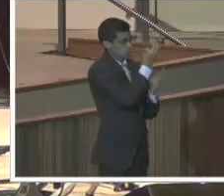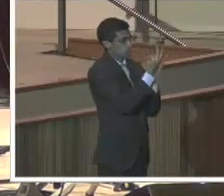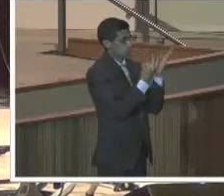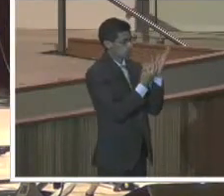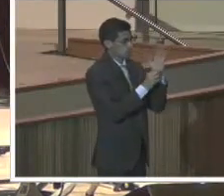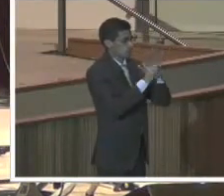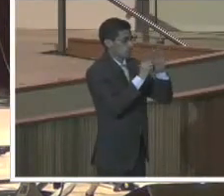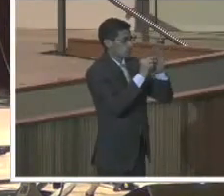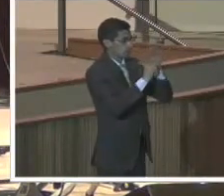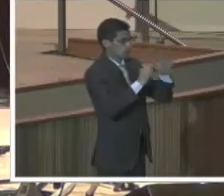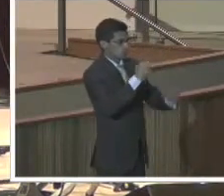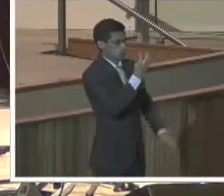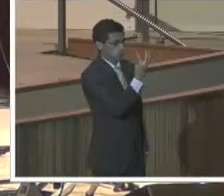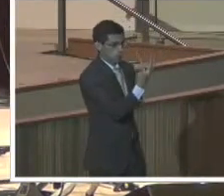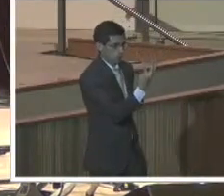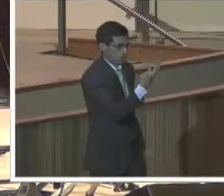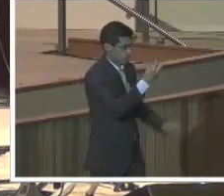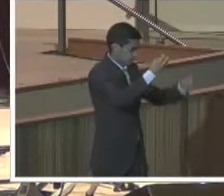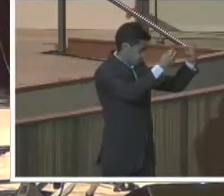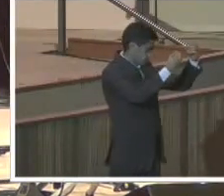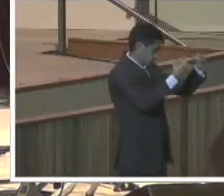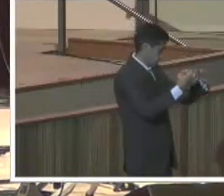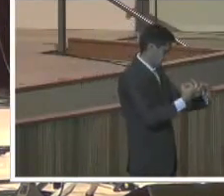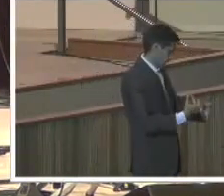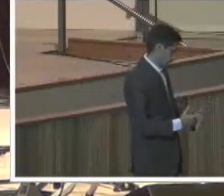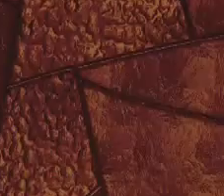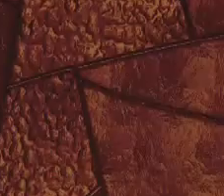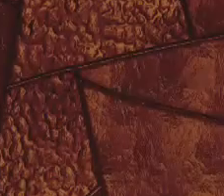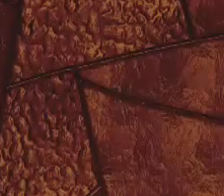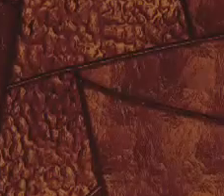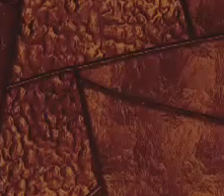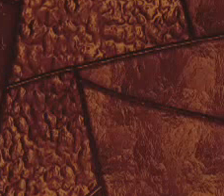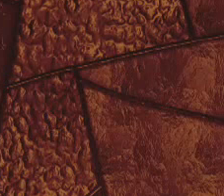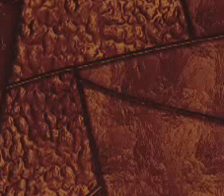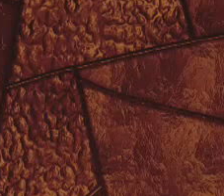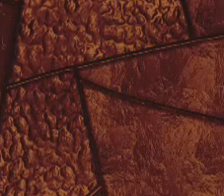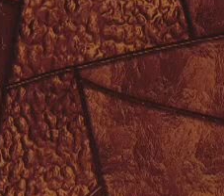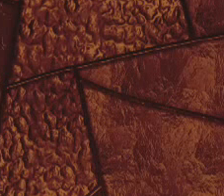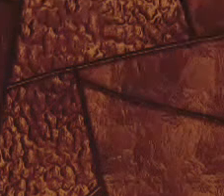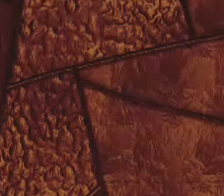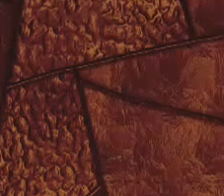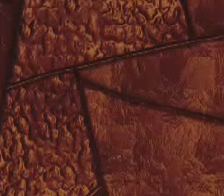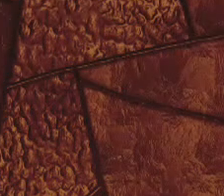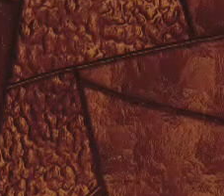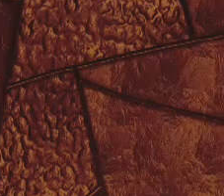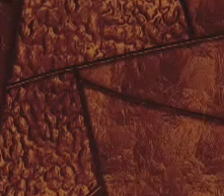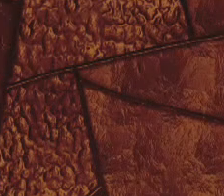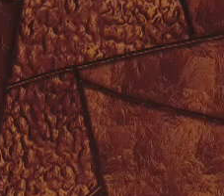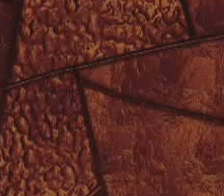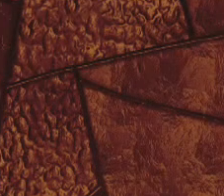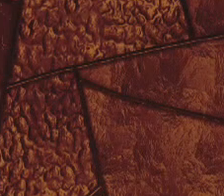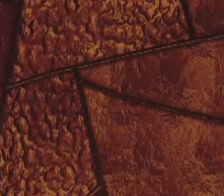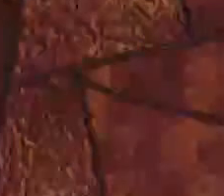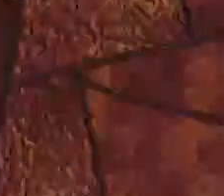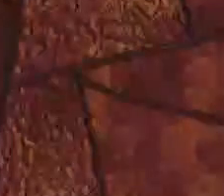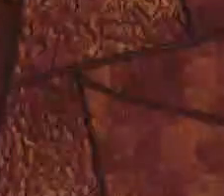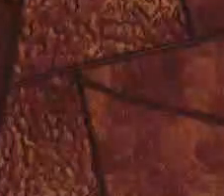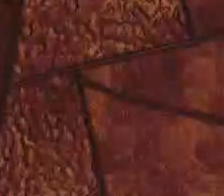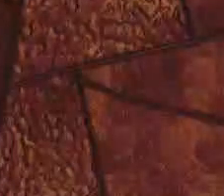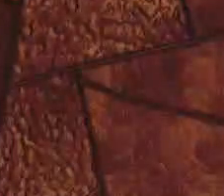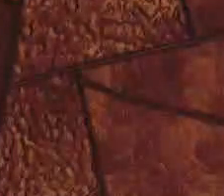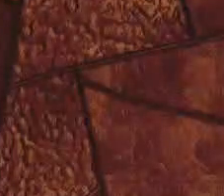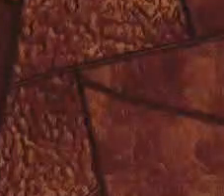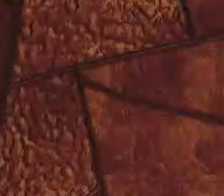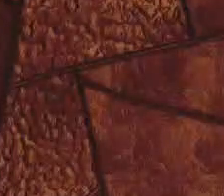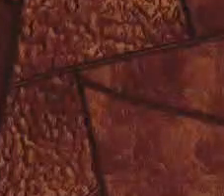no versículo 4, diz assim: se algum de vocês tem 100 ovelhas e perde uma, por acaso não vai